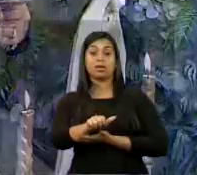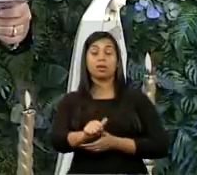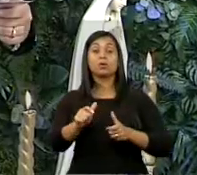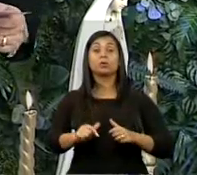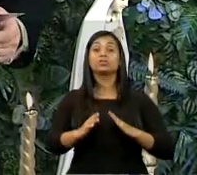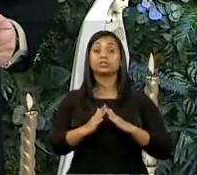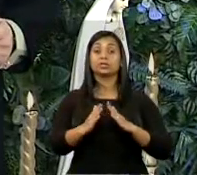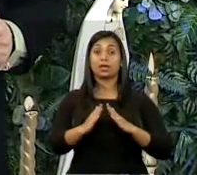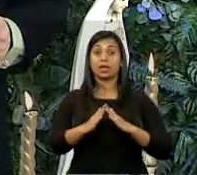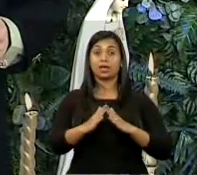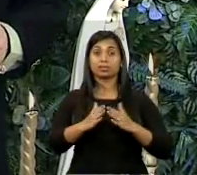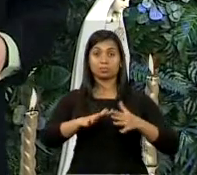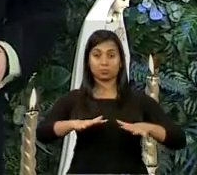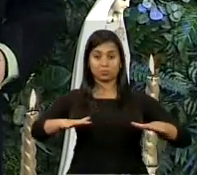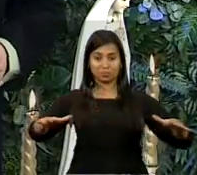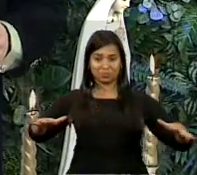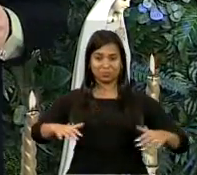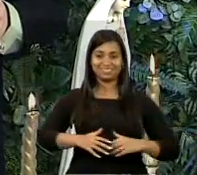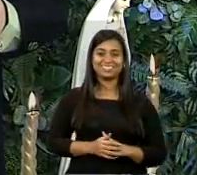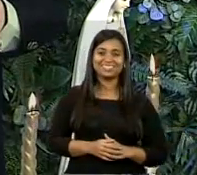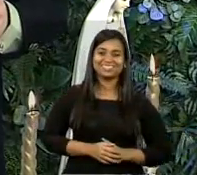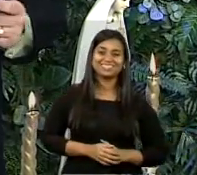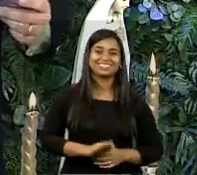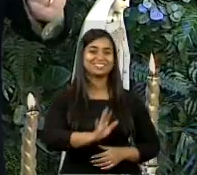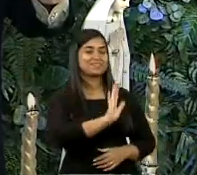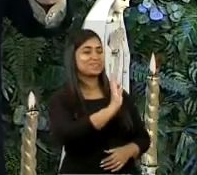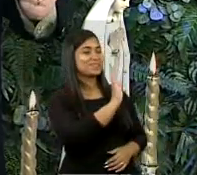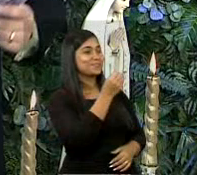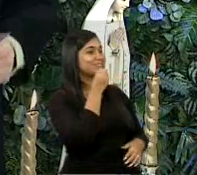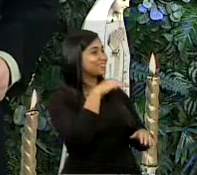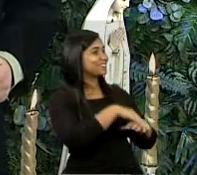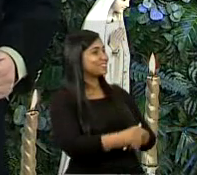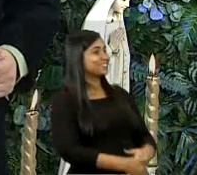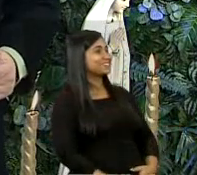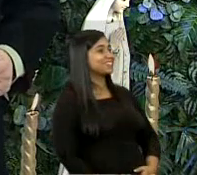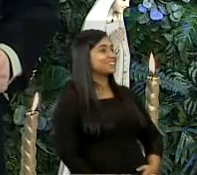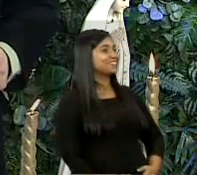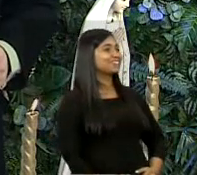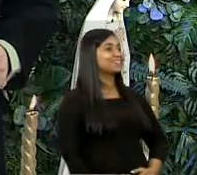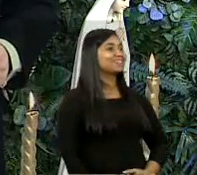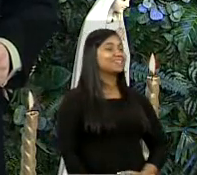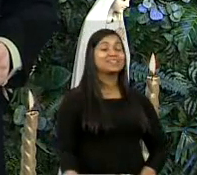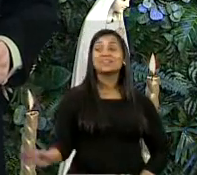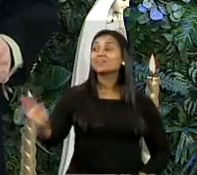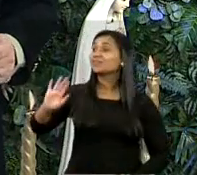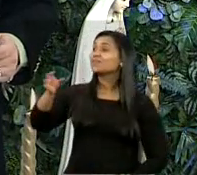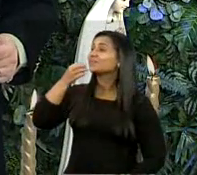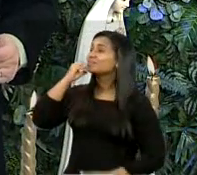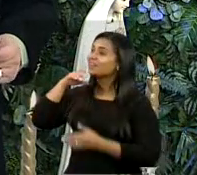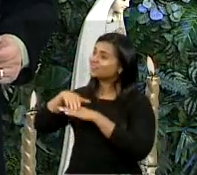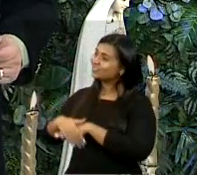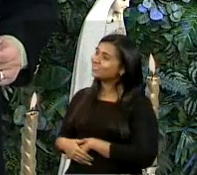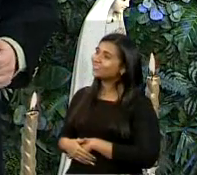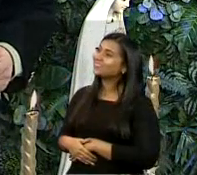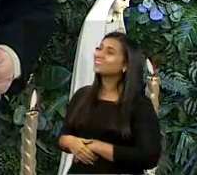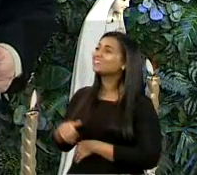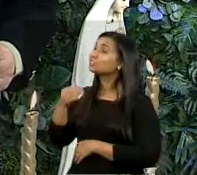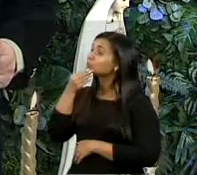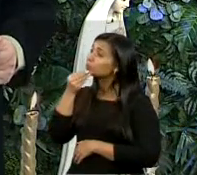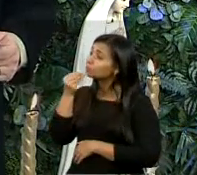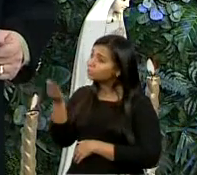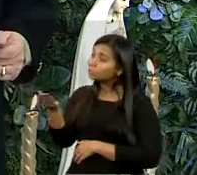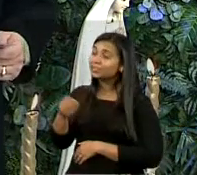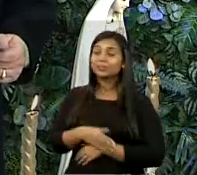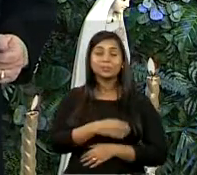Praia Grande. Está no litoral, que gostoso. Alô, Eliana, boa noite. Boa noite, meu menino. Tudo bem,